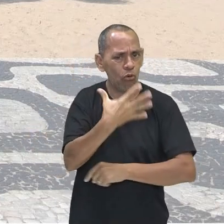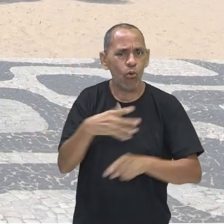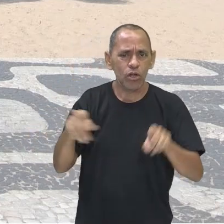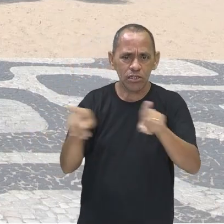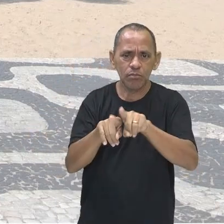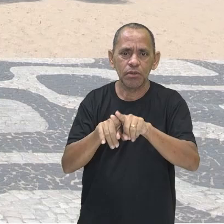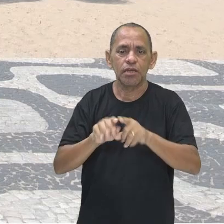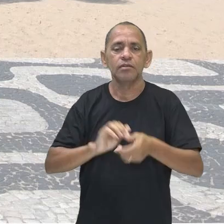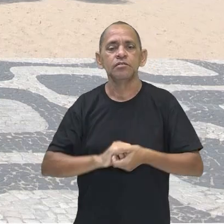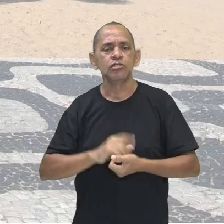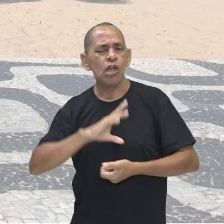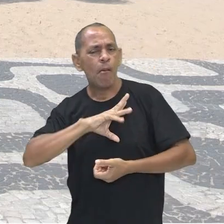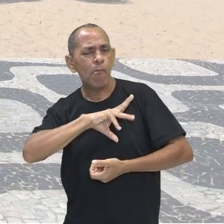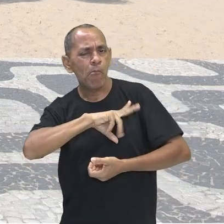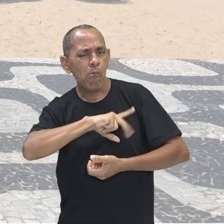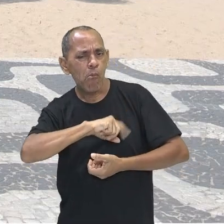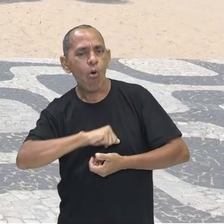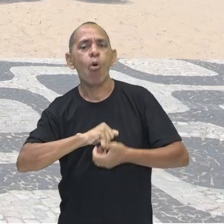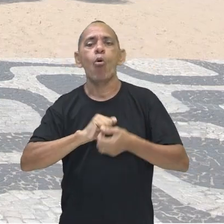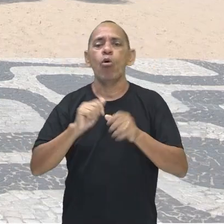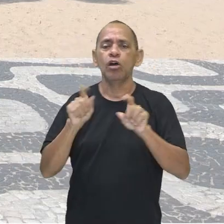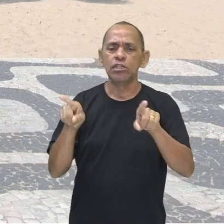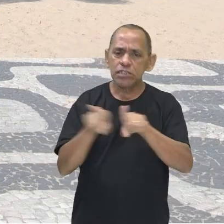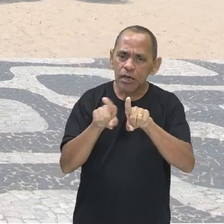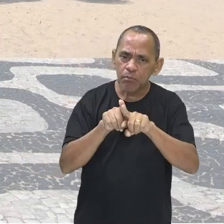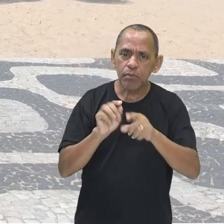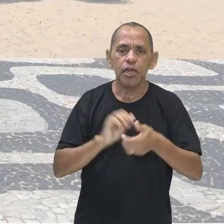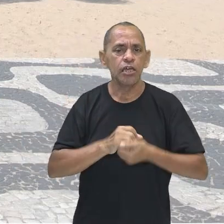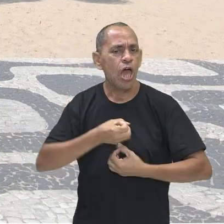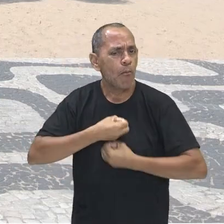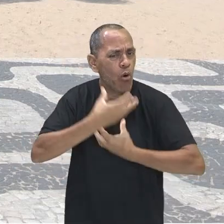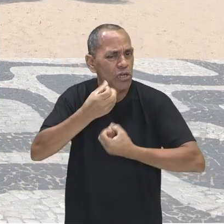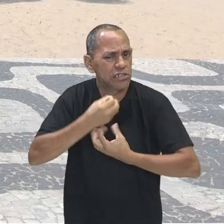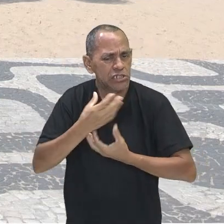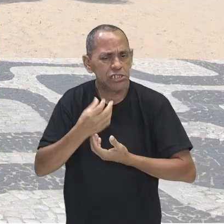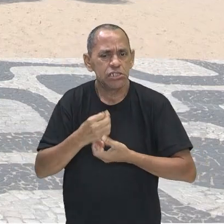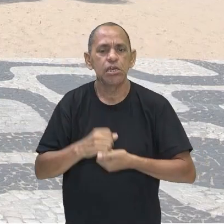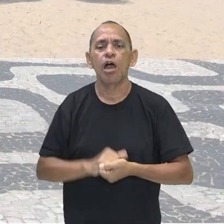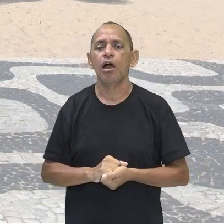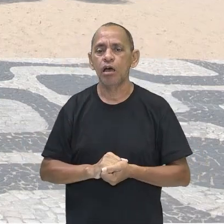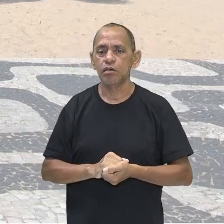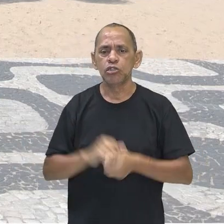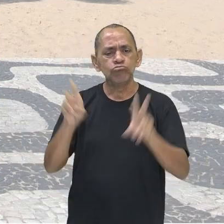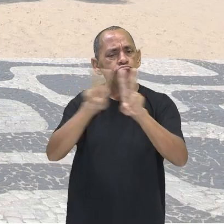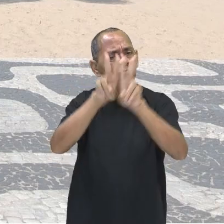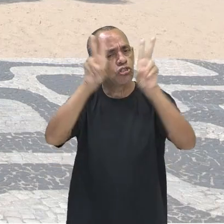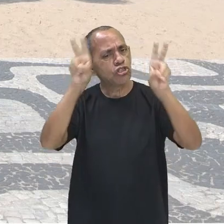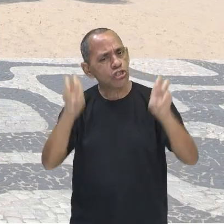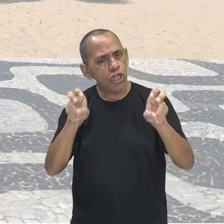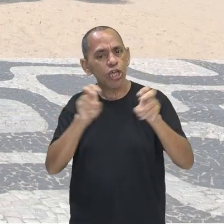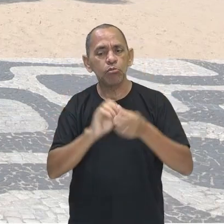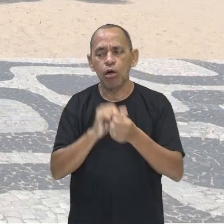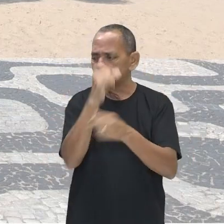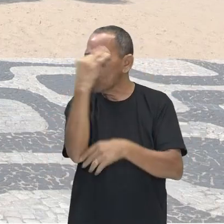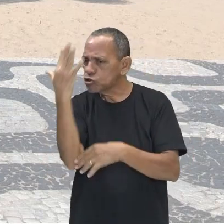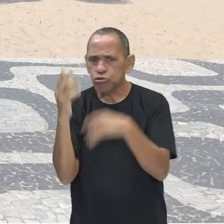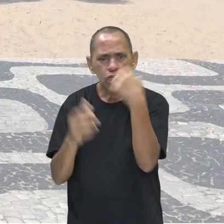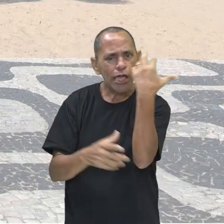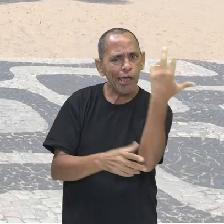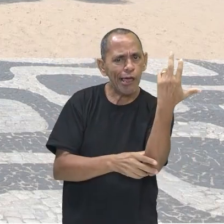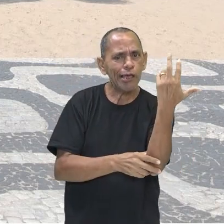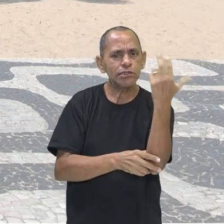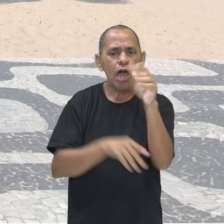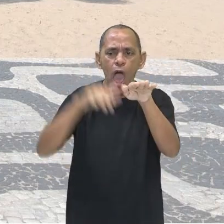amor poético, essa coisa poética que fala da natureza, da praia, do sol, da mulher como um objeto, mas